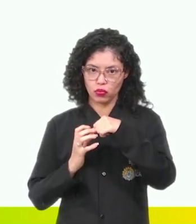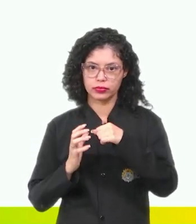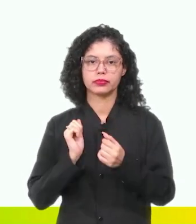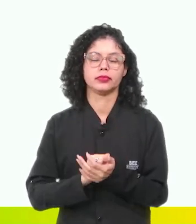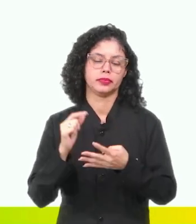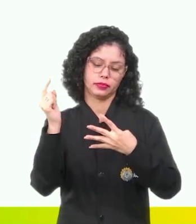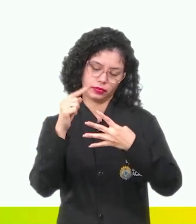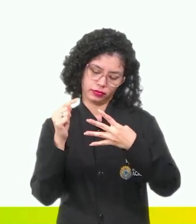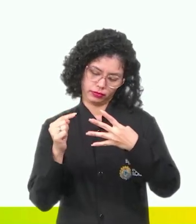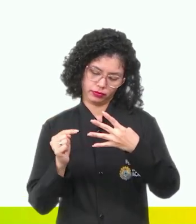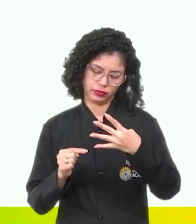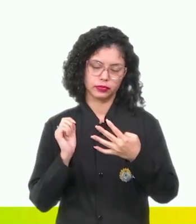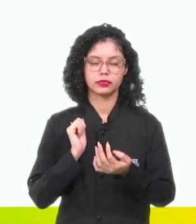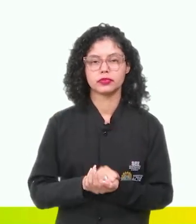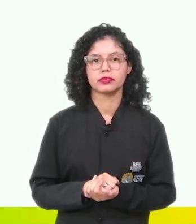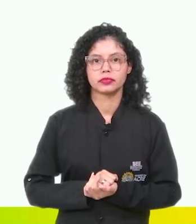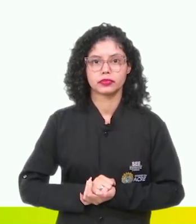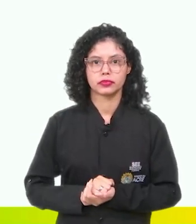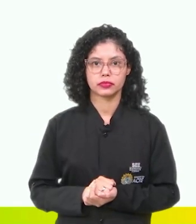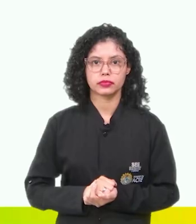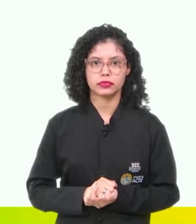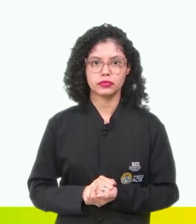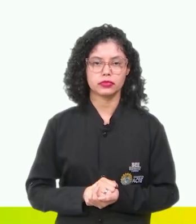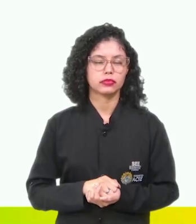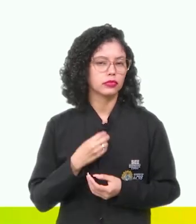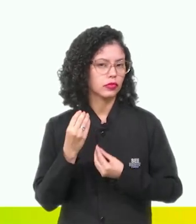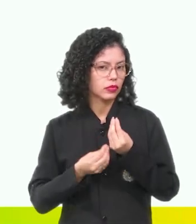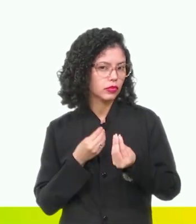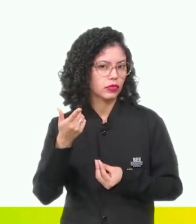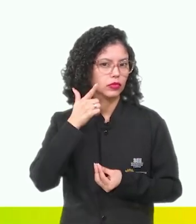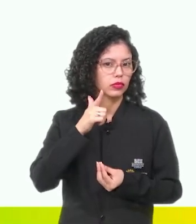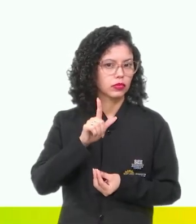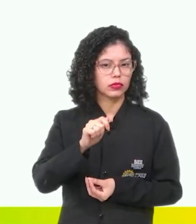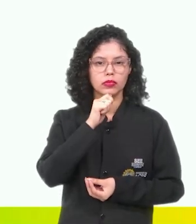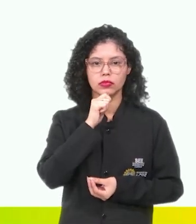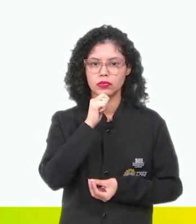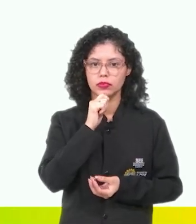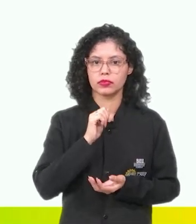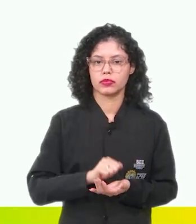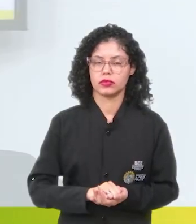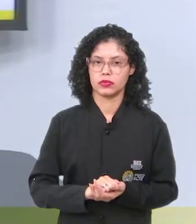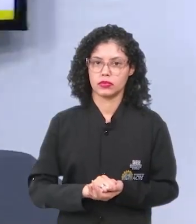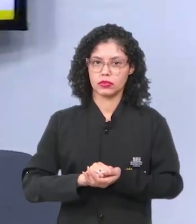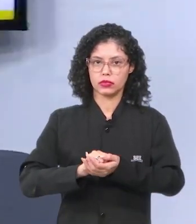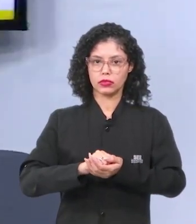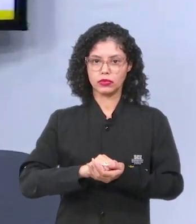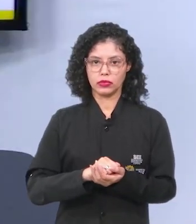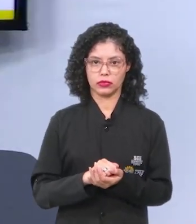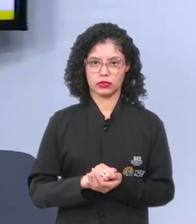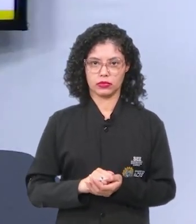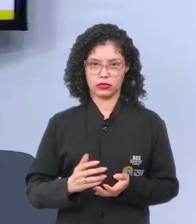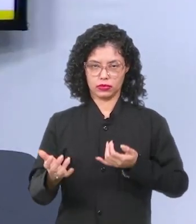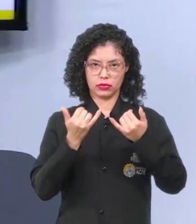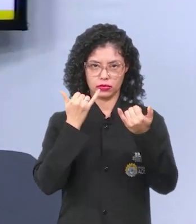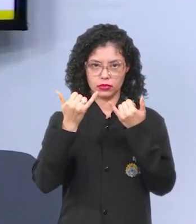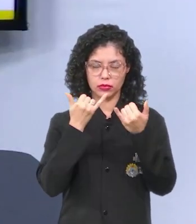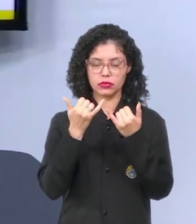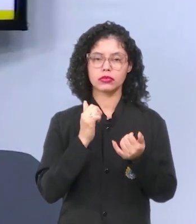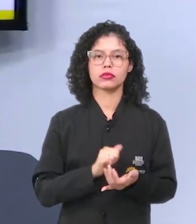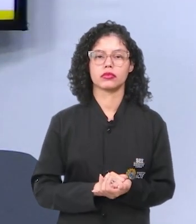4 possibilidades. Como é que eu consigo tirar a informação